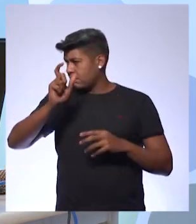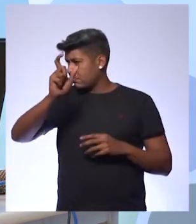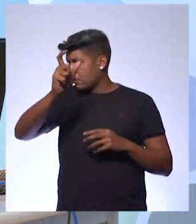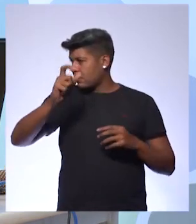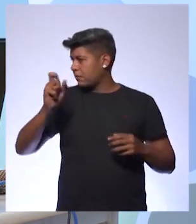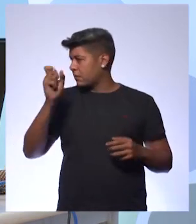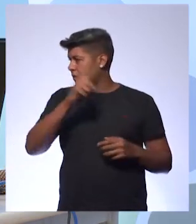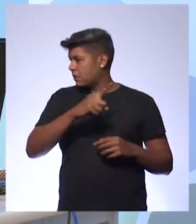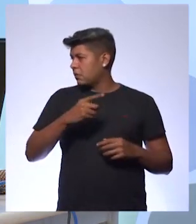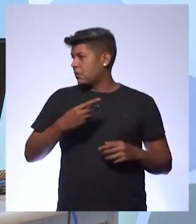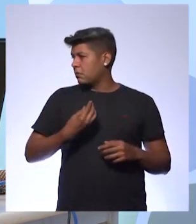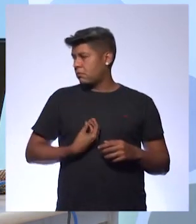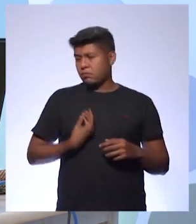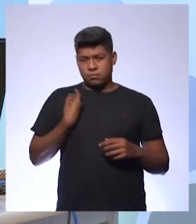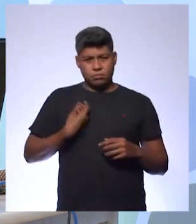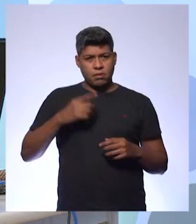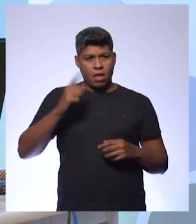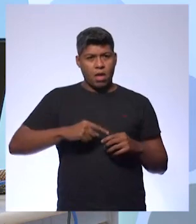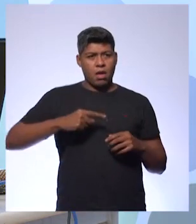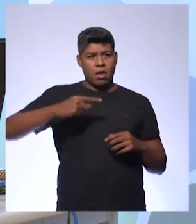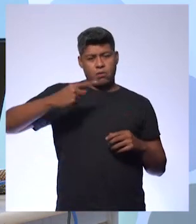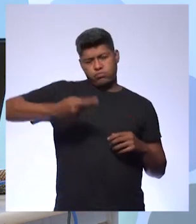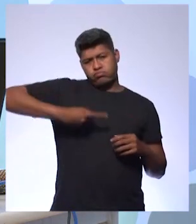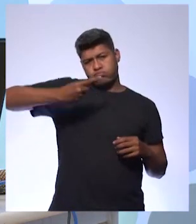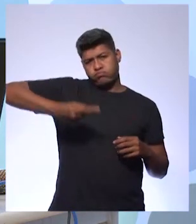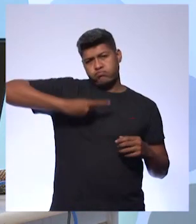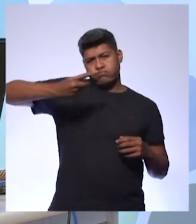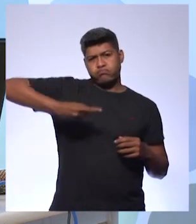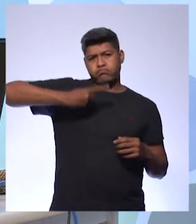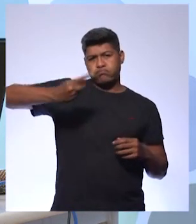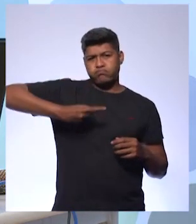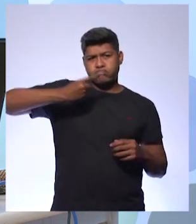difíceis. Vórtice é um redemoinho, alguma coisa, uma